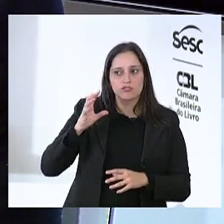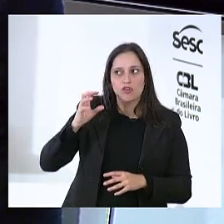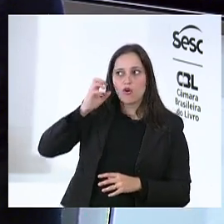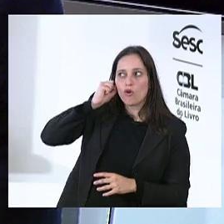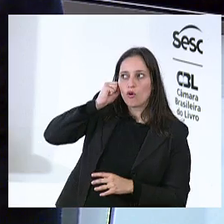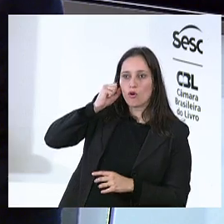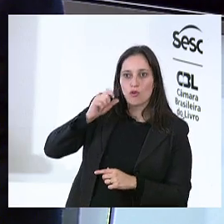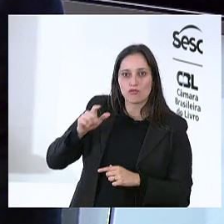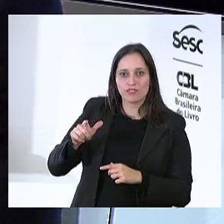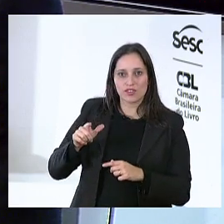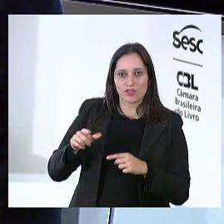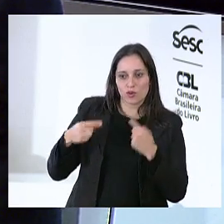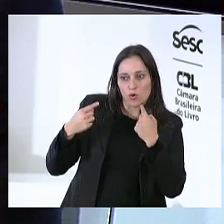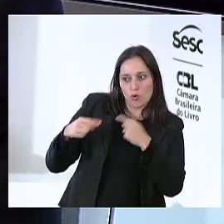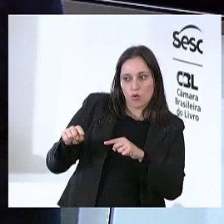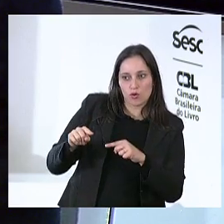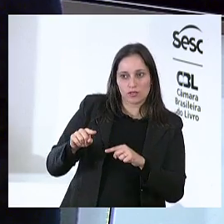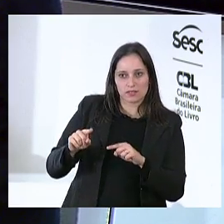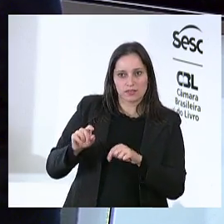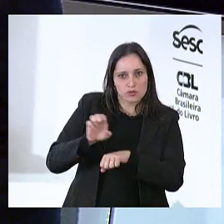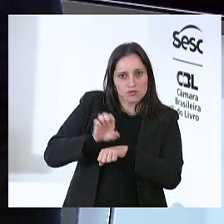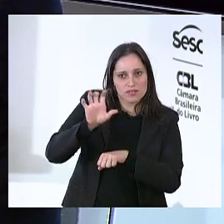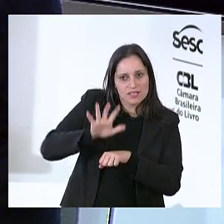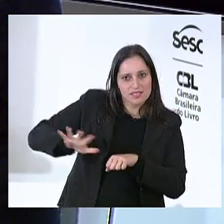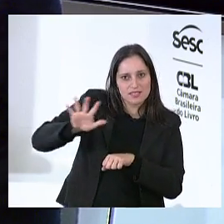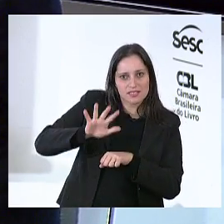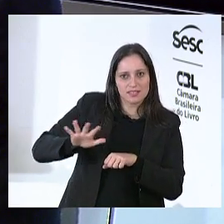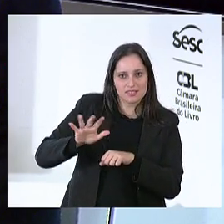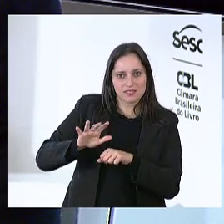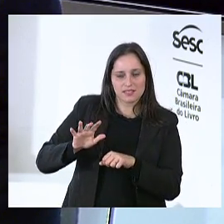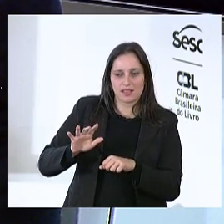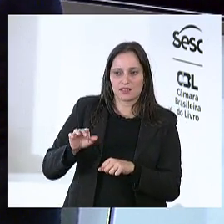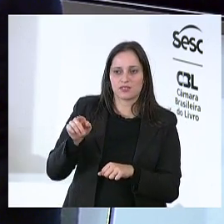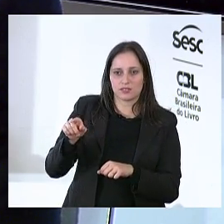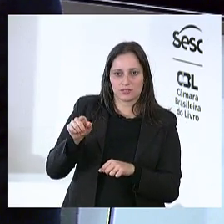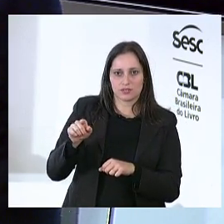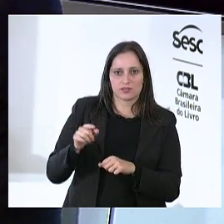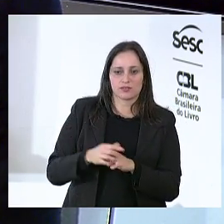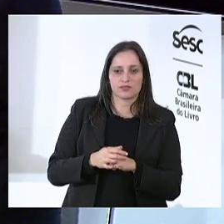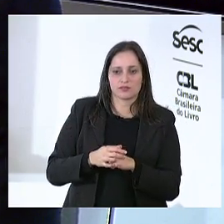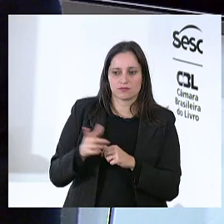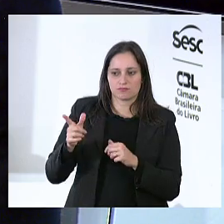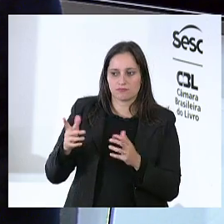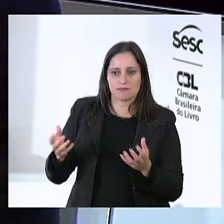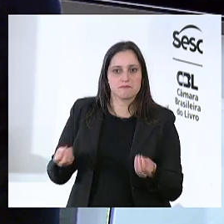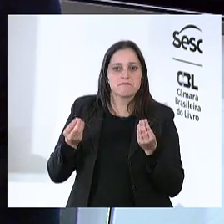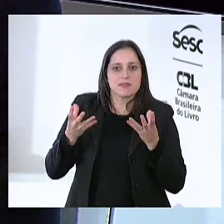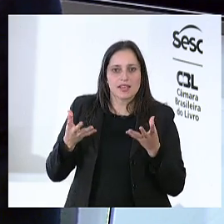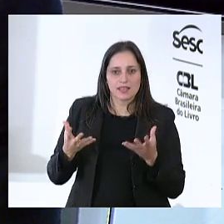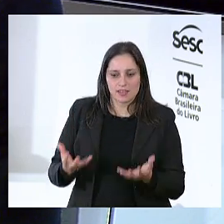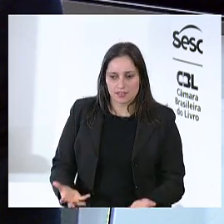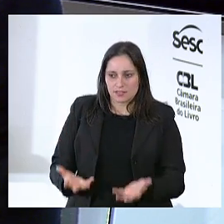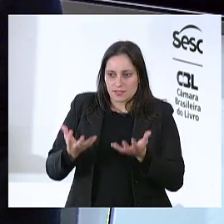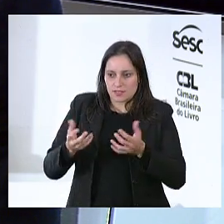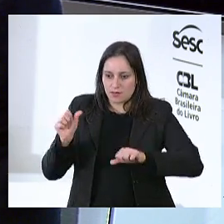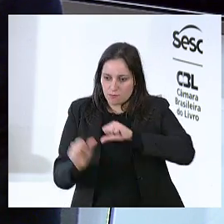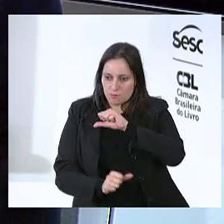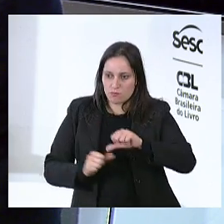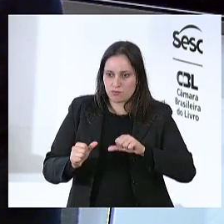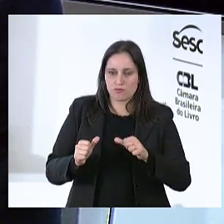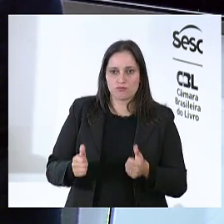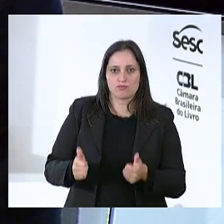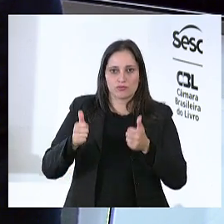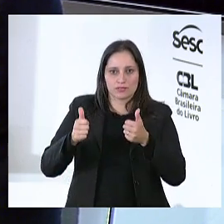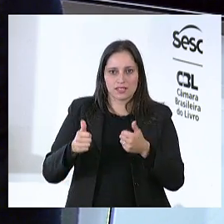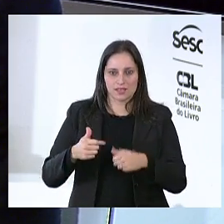de 1964, que veio reforçar a indignação, a vontade de mudanças, aumentar o salário mínimo e conceder